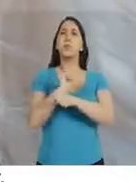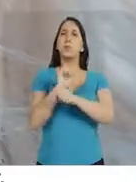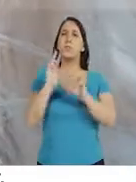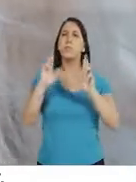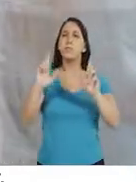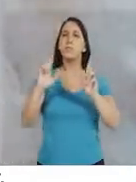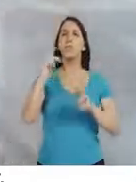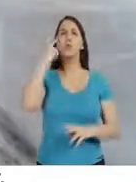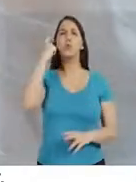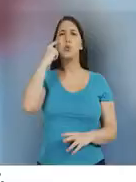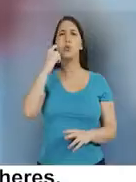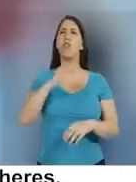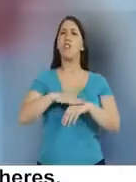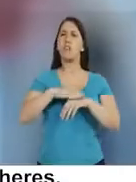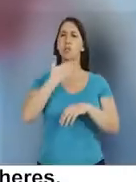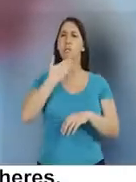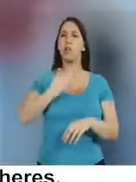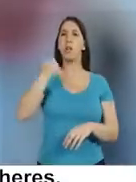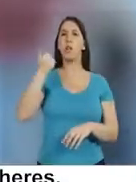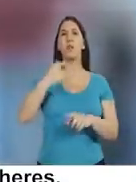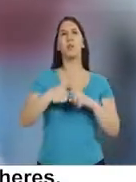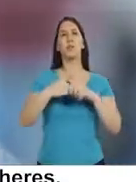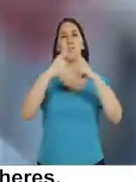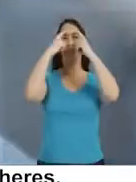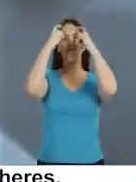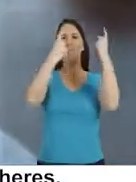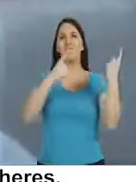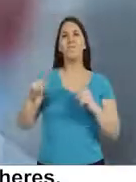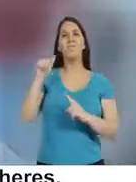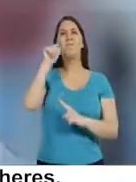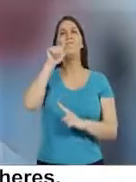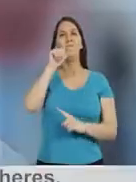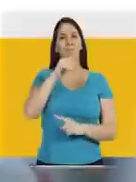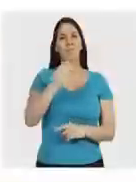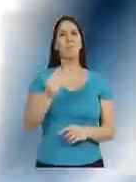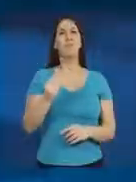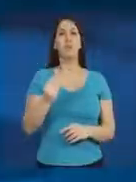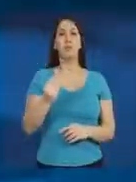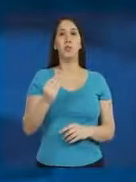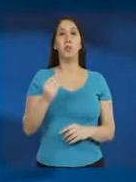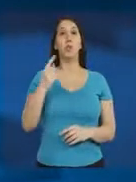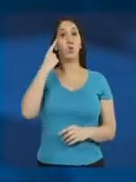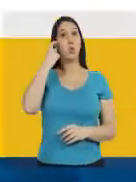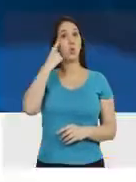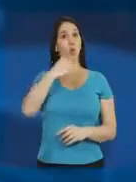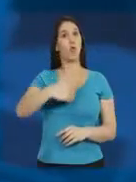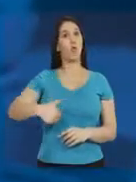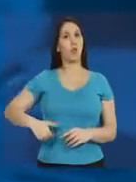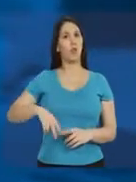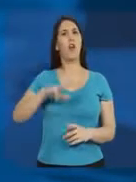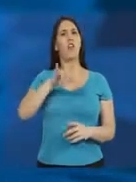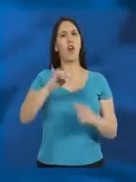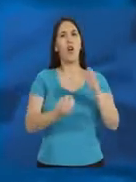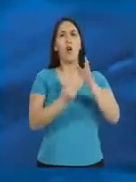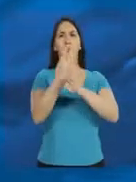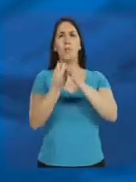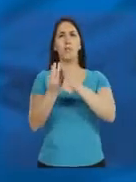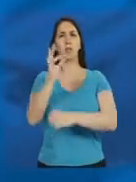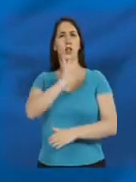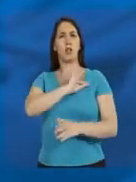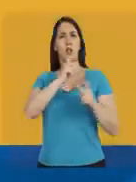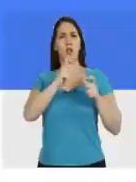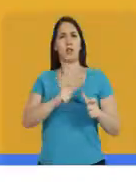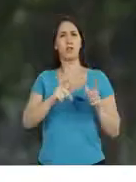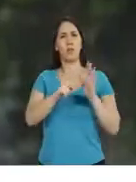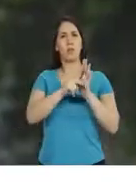João Dória faça o melhor. Porque a violência está demais contra nós mulheres. João Governador vai ampliar as delegacias